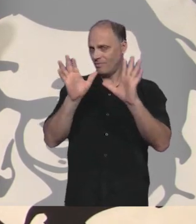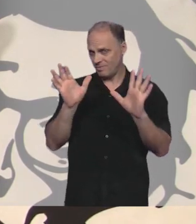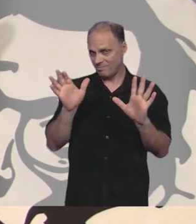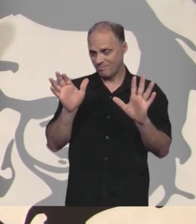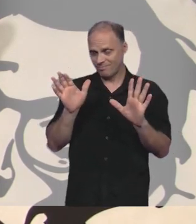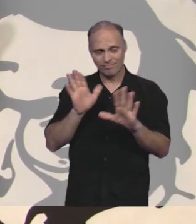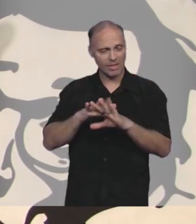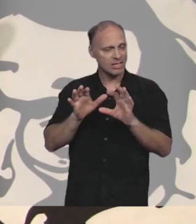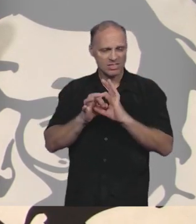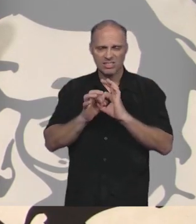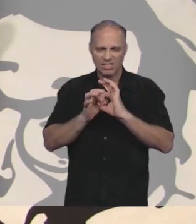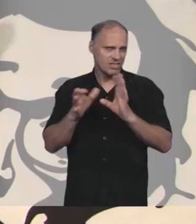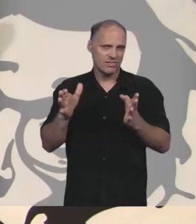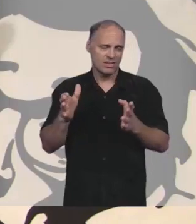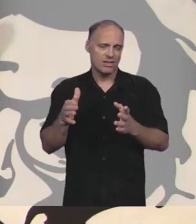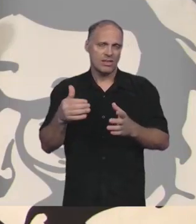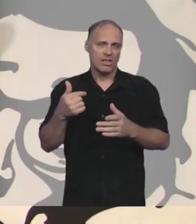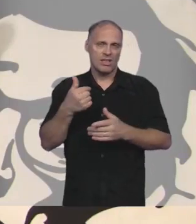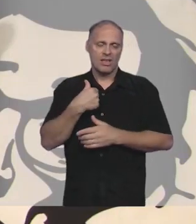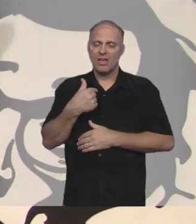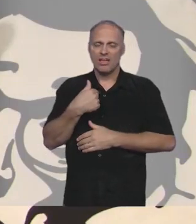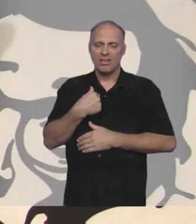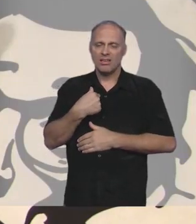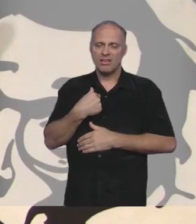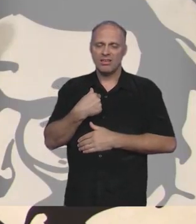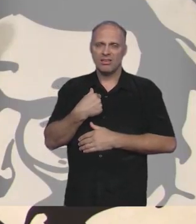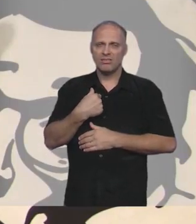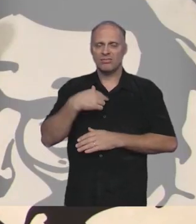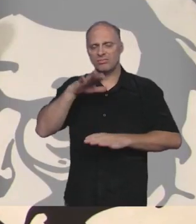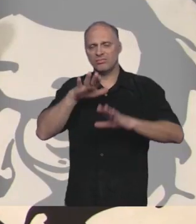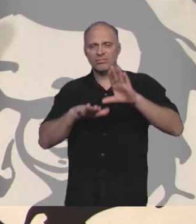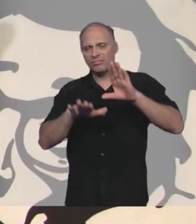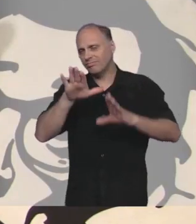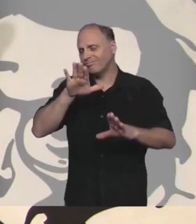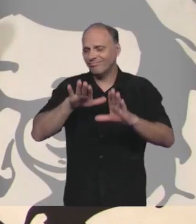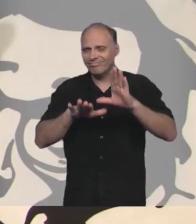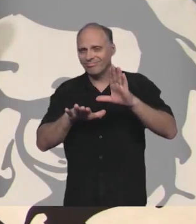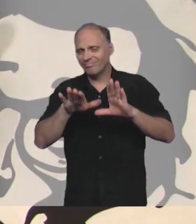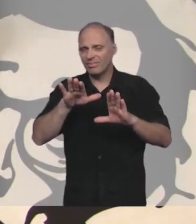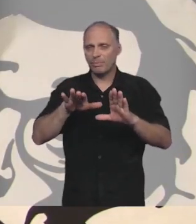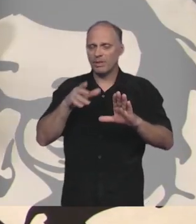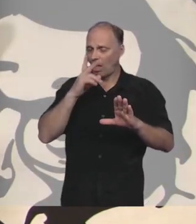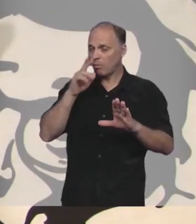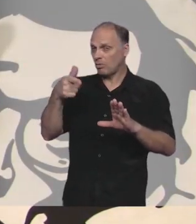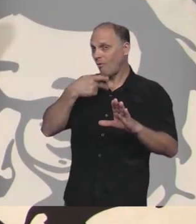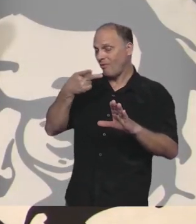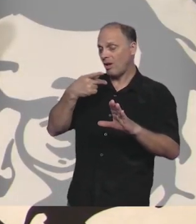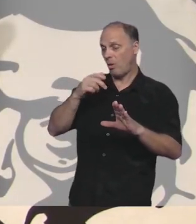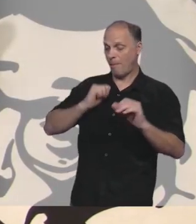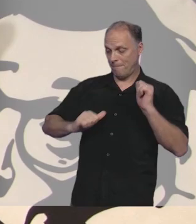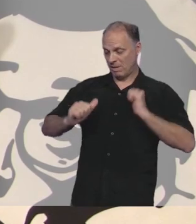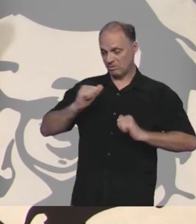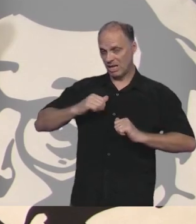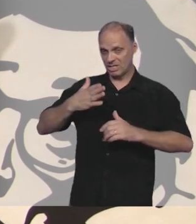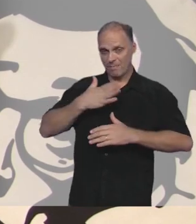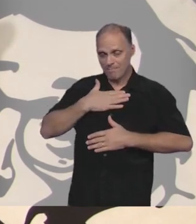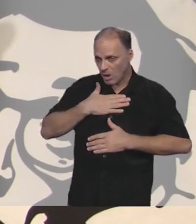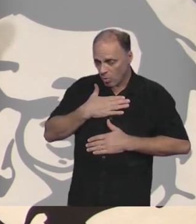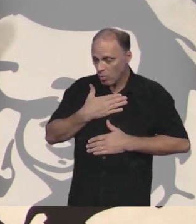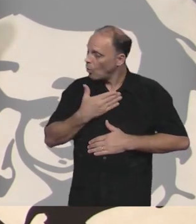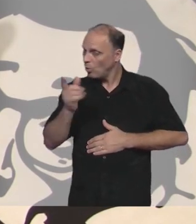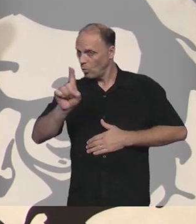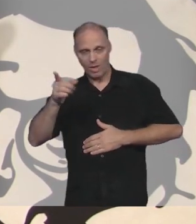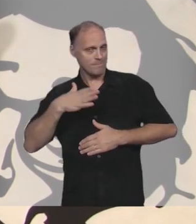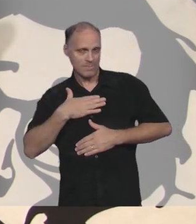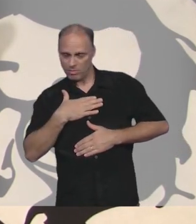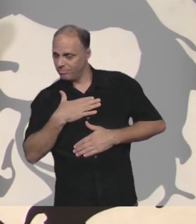Depende, assim, como tu falou, o personagem é para ti ou o personagem não é para ti, né? Então, o